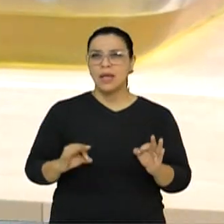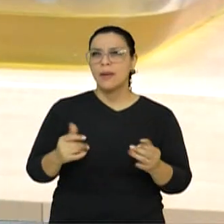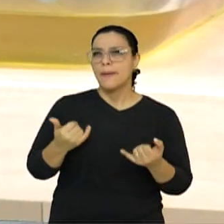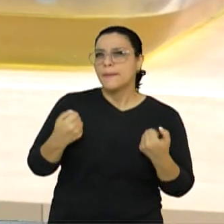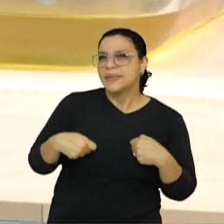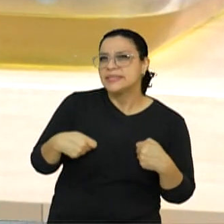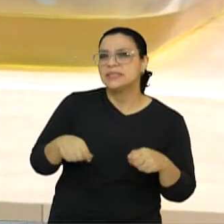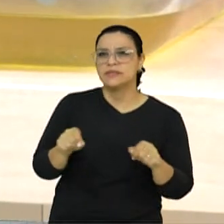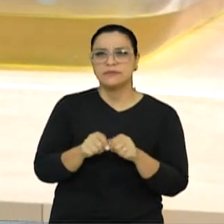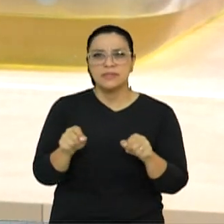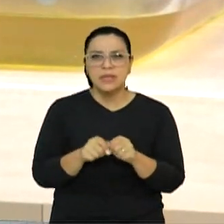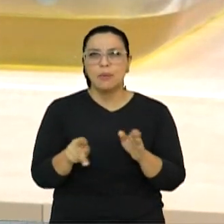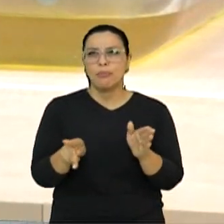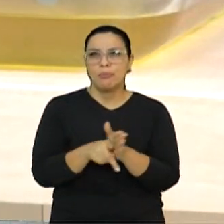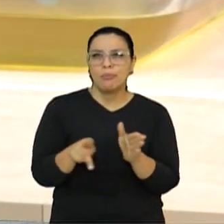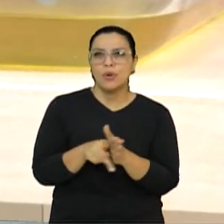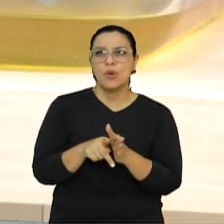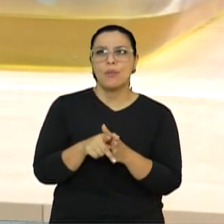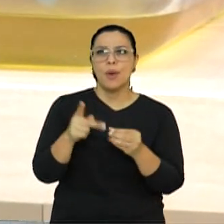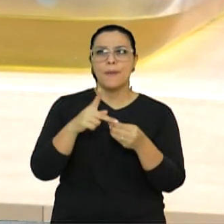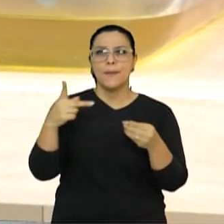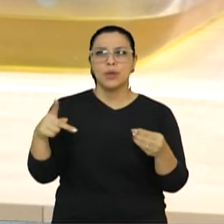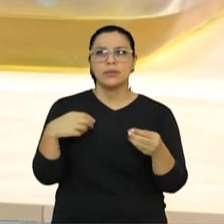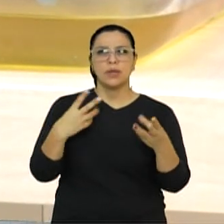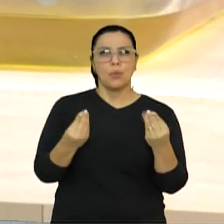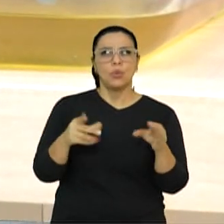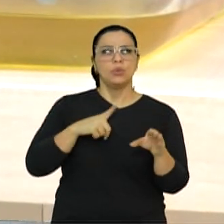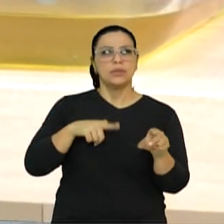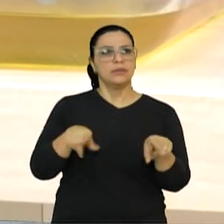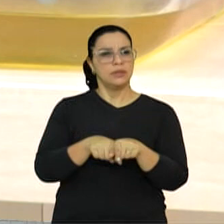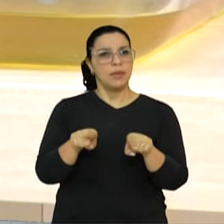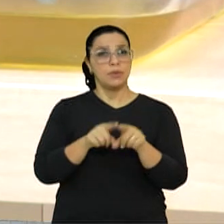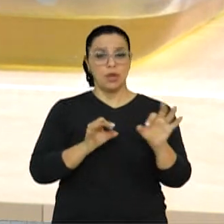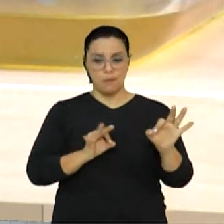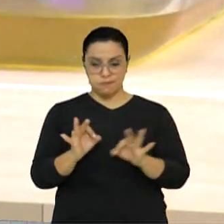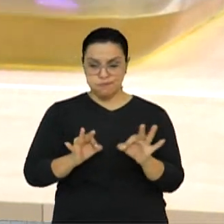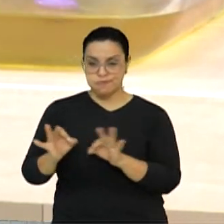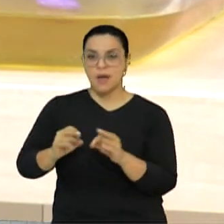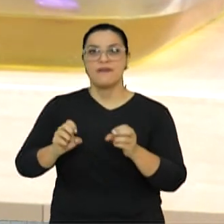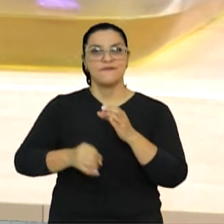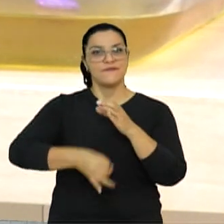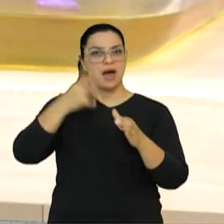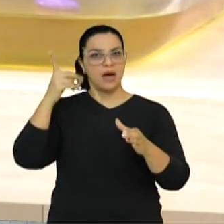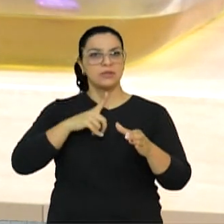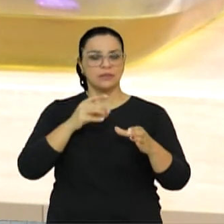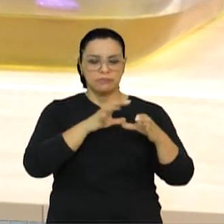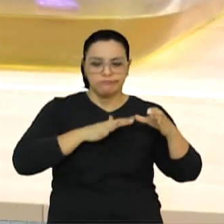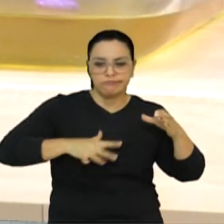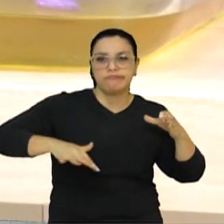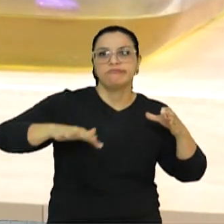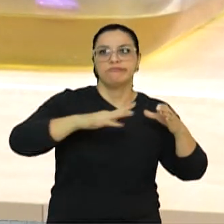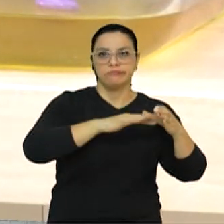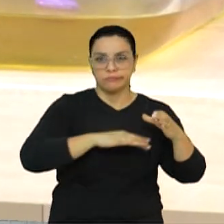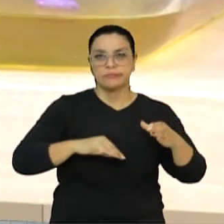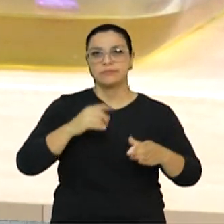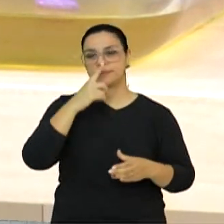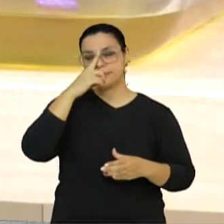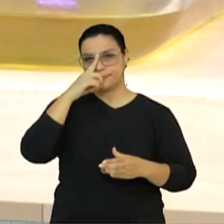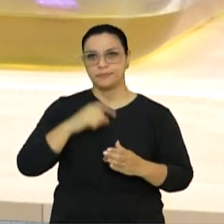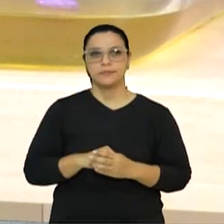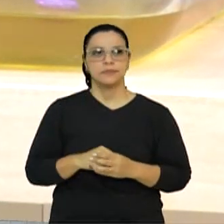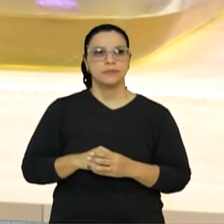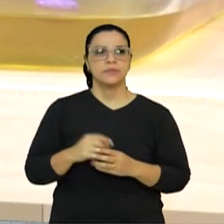que precise sintetizar bastante proteína, então ela vai ter bastante ribossomos no seu citoplasma.